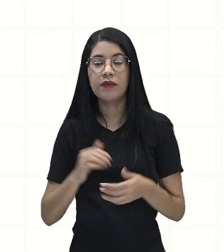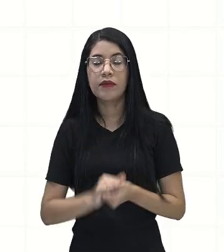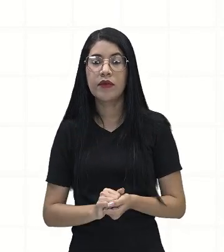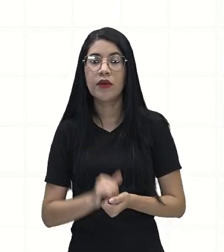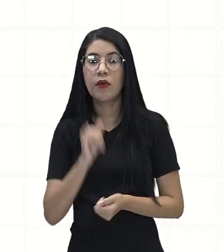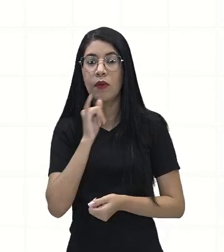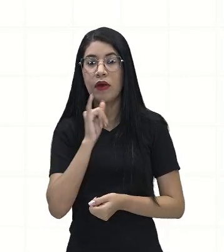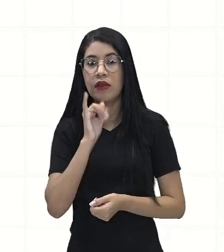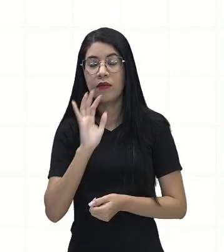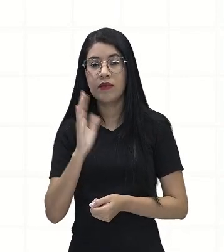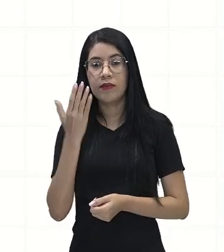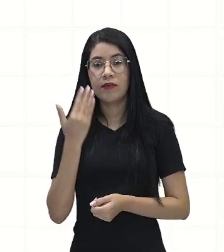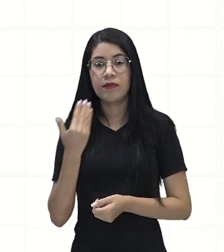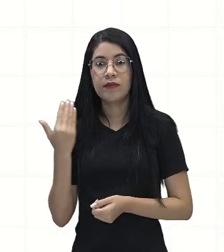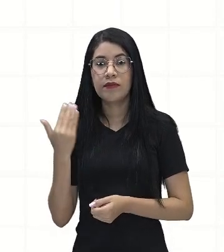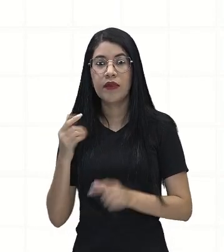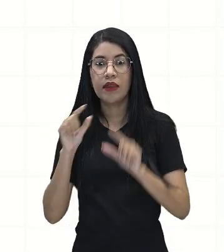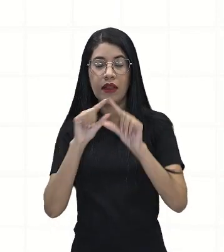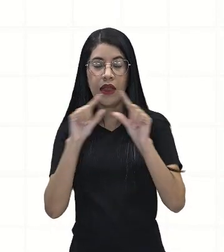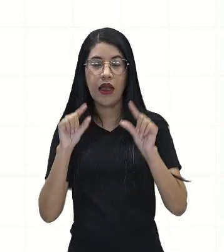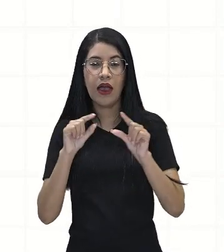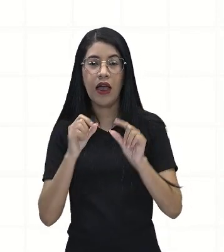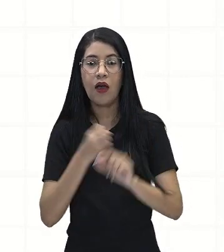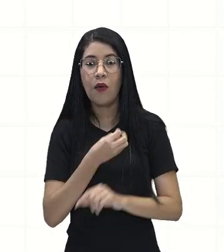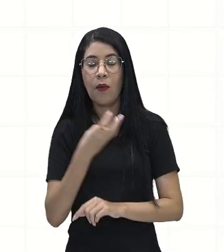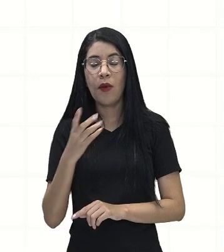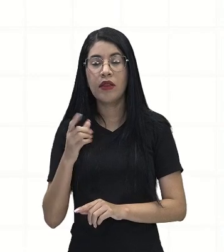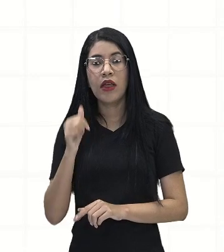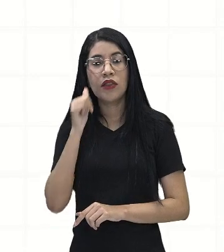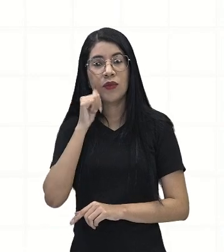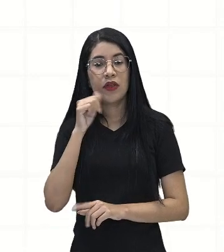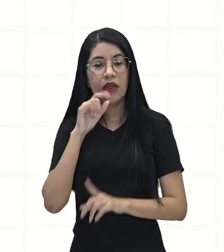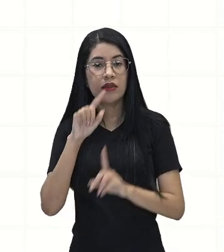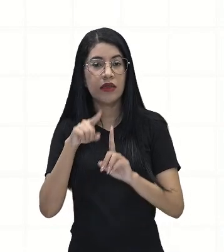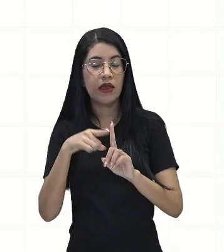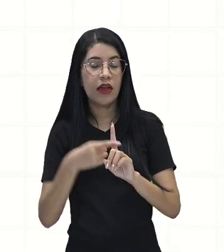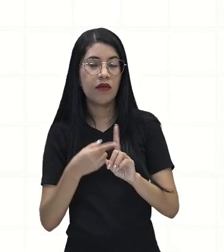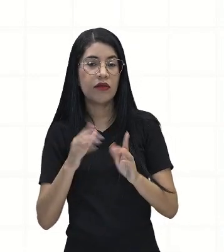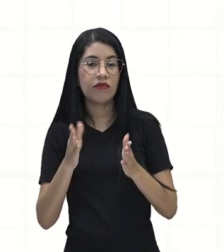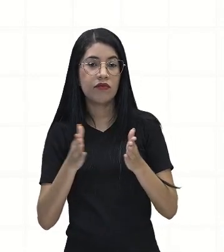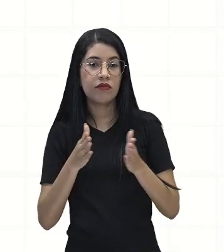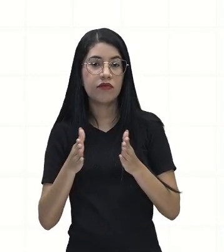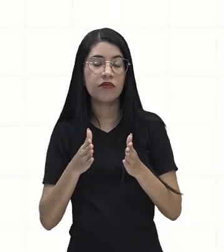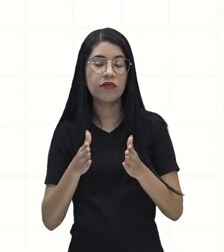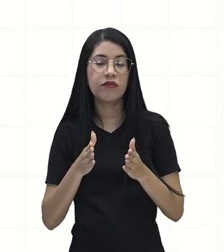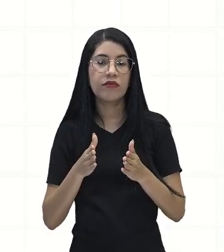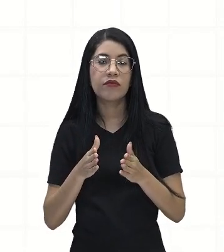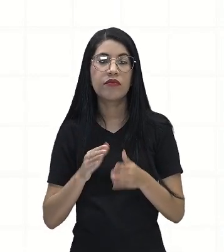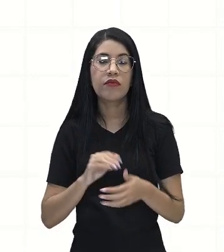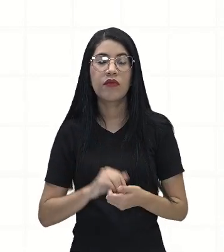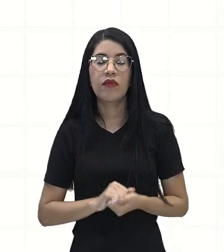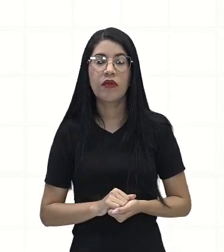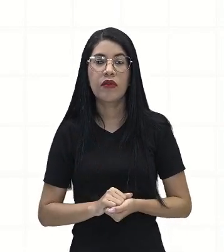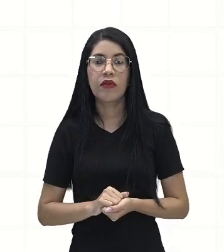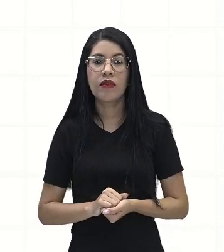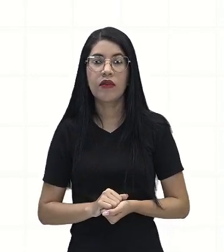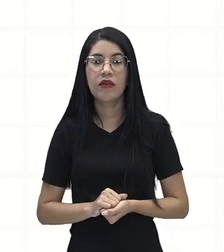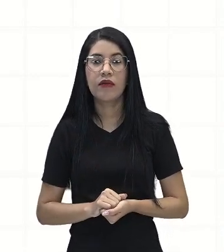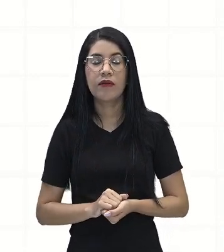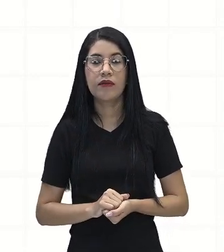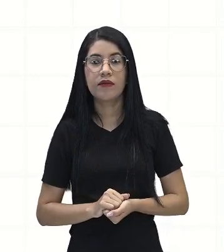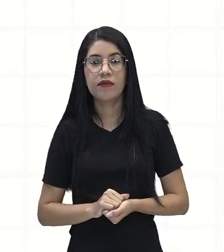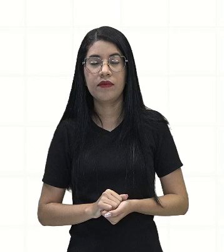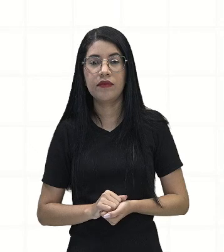que tem como título taxa de fecundidade, né? Que é lembrando que é o número médio, né? Uma média,